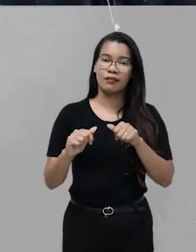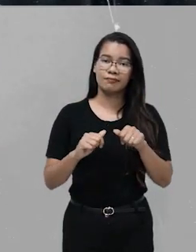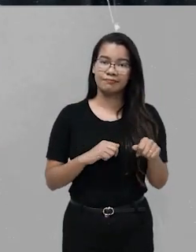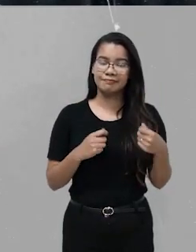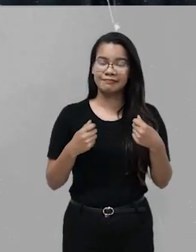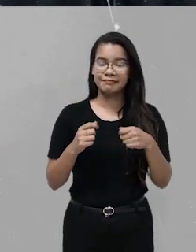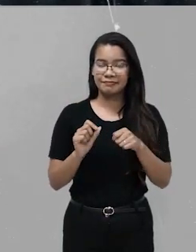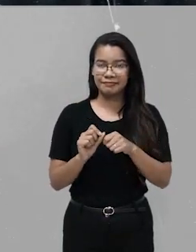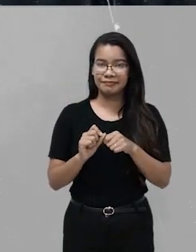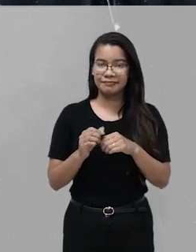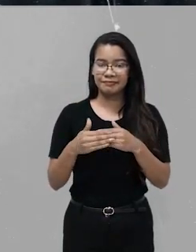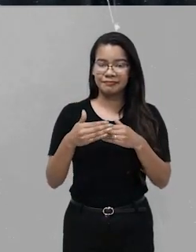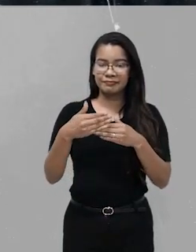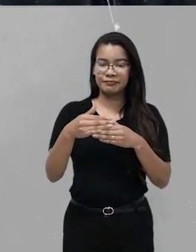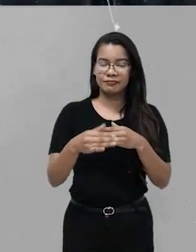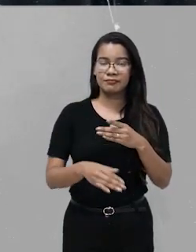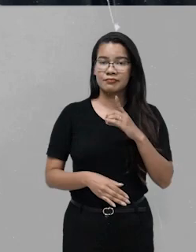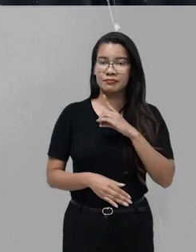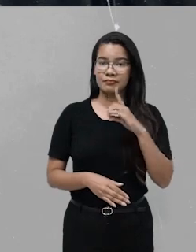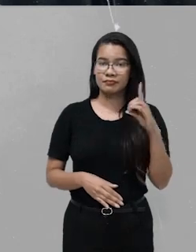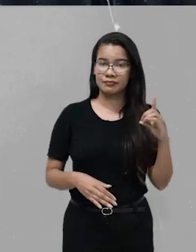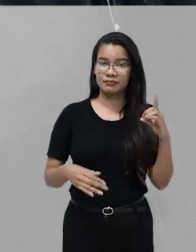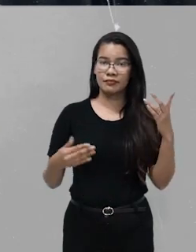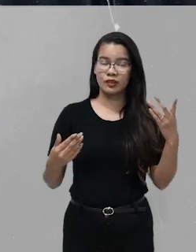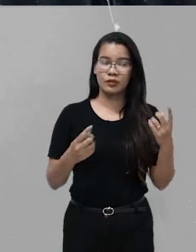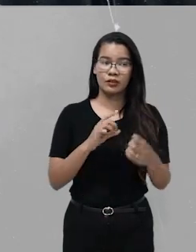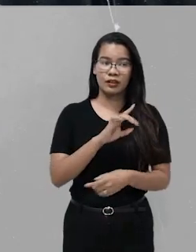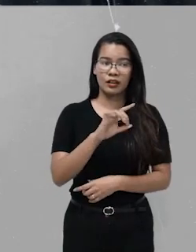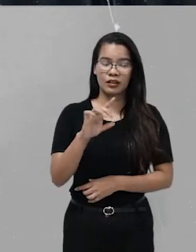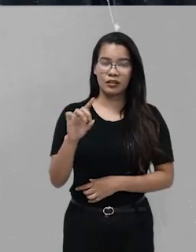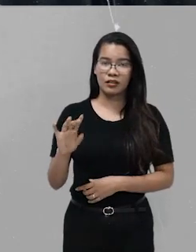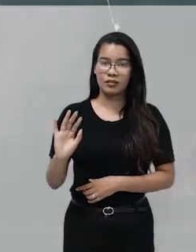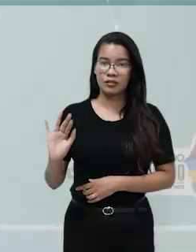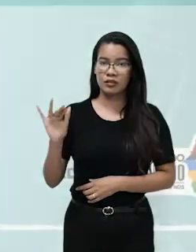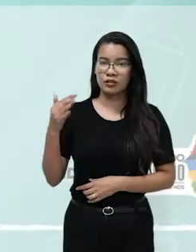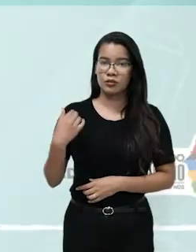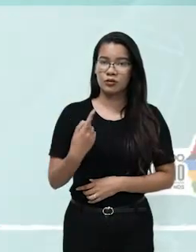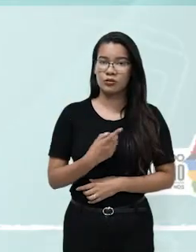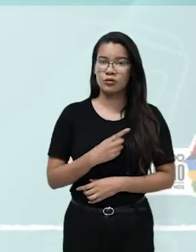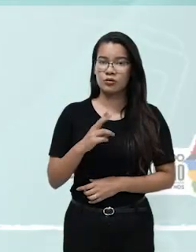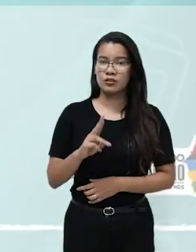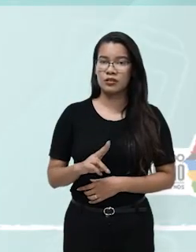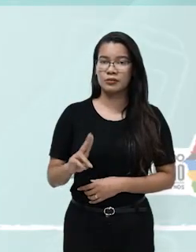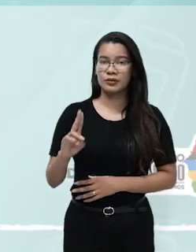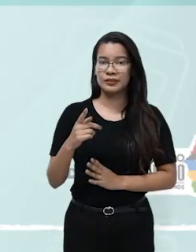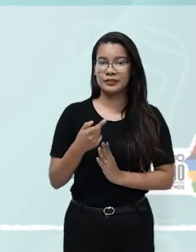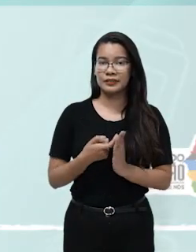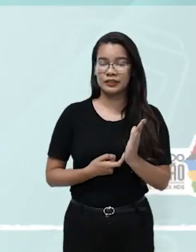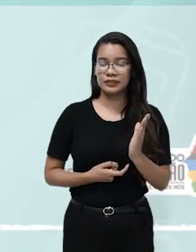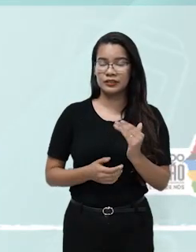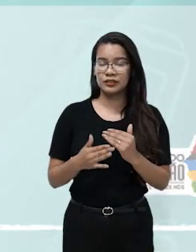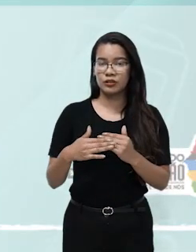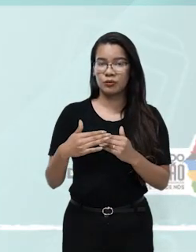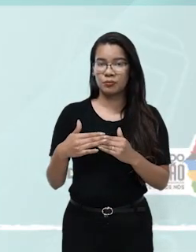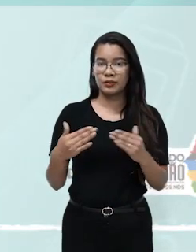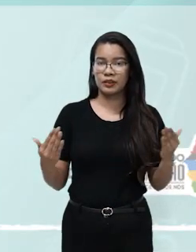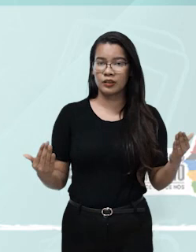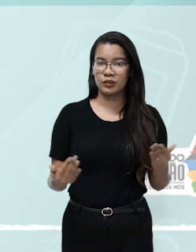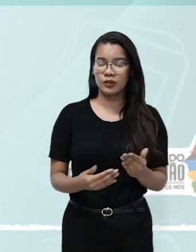o dia, não é assim? Então, para cada situação, nós vamos usar um texto. É disso que nós vamos falar. Acompanhe aí, olha